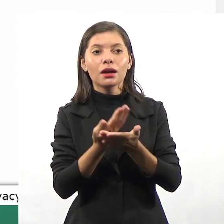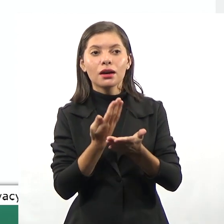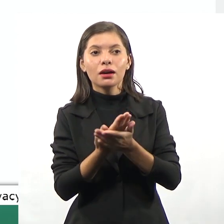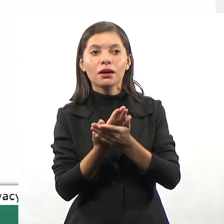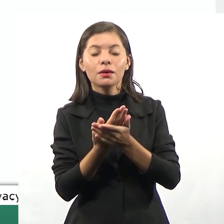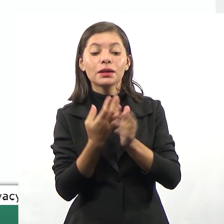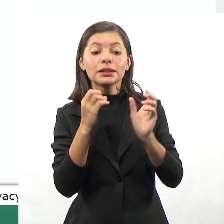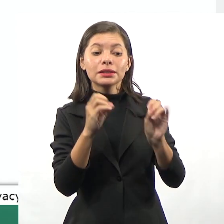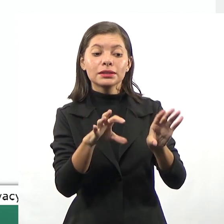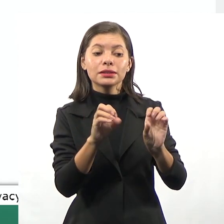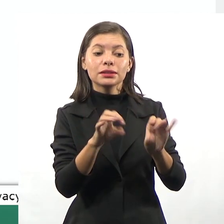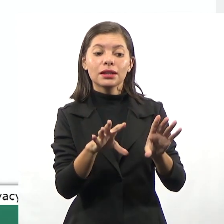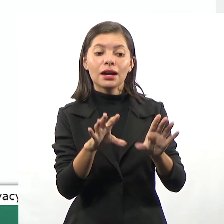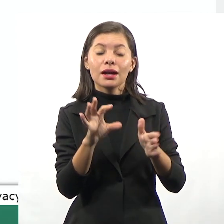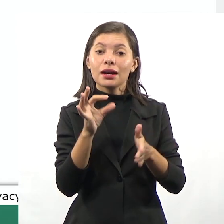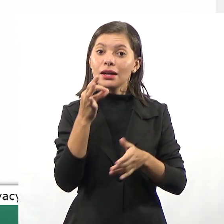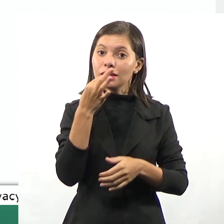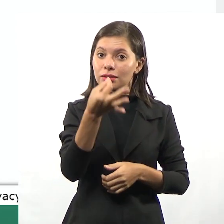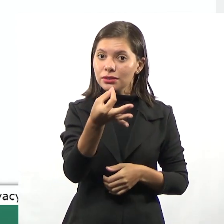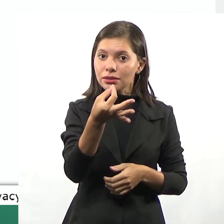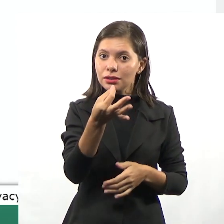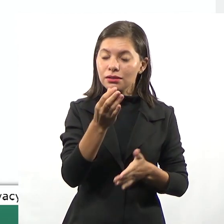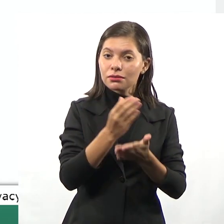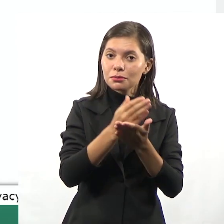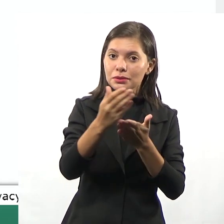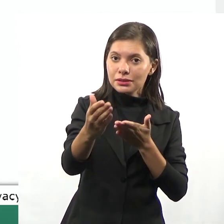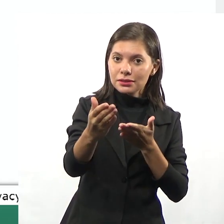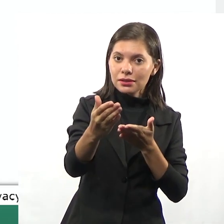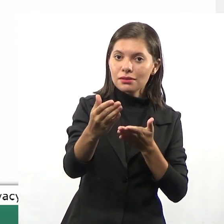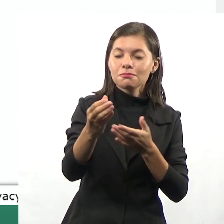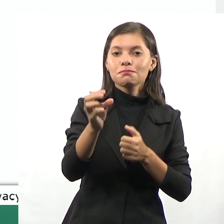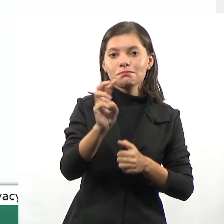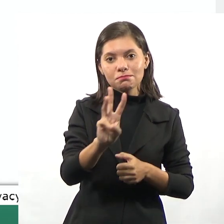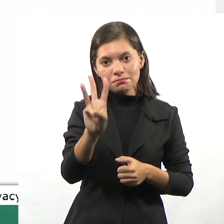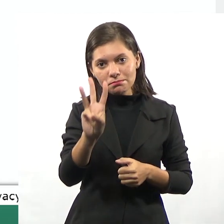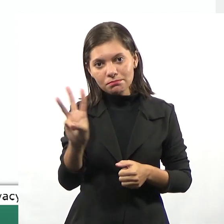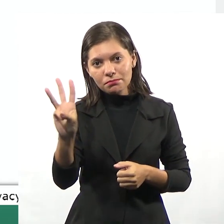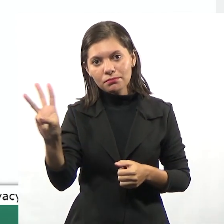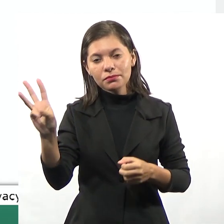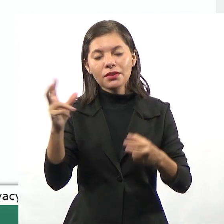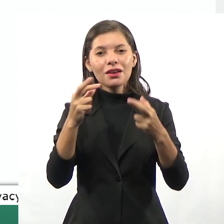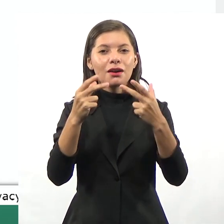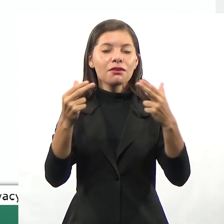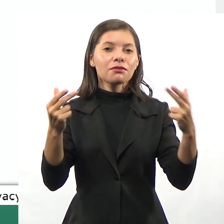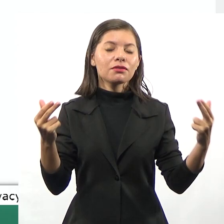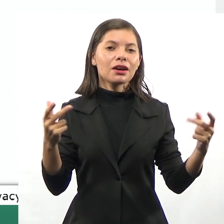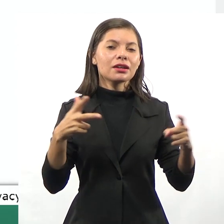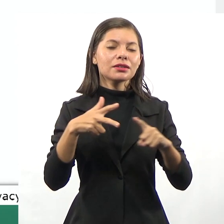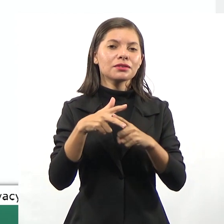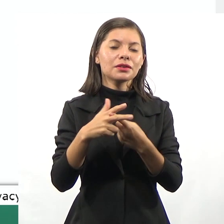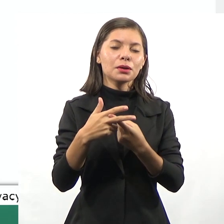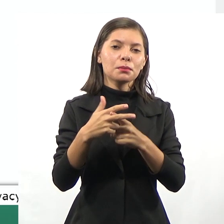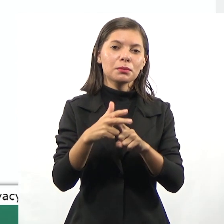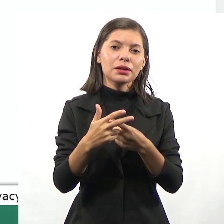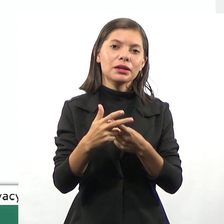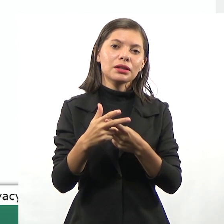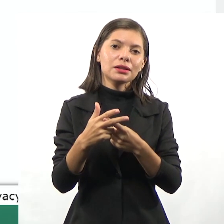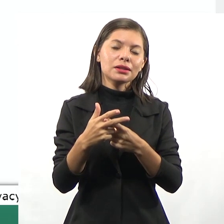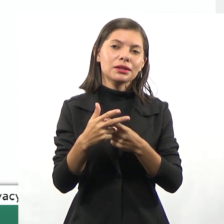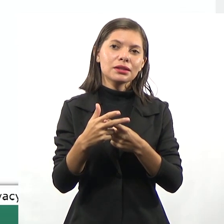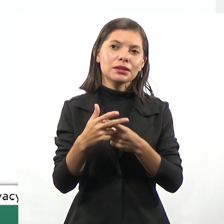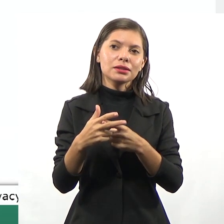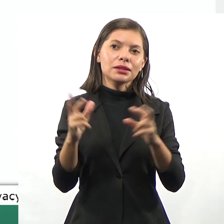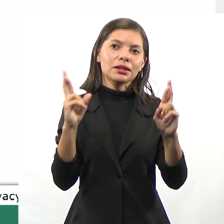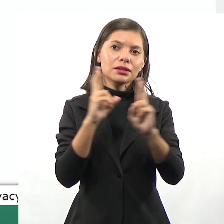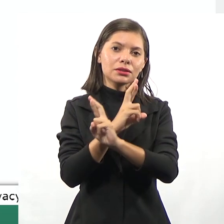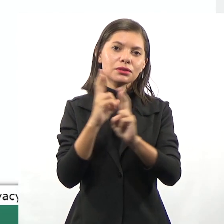aula, para ensinar algo, uma dica é começar por esse site, porque você vai ter várias ferramentas e